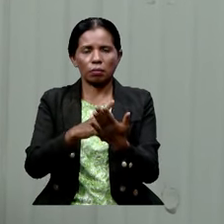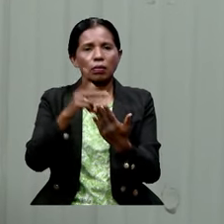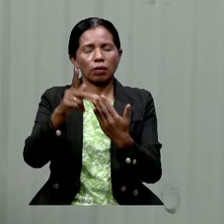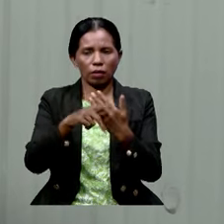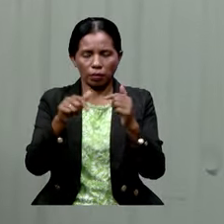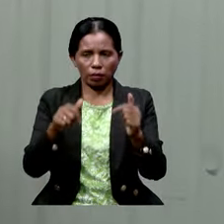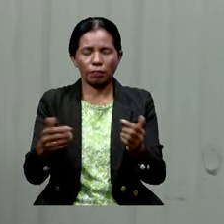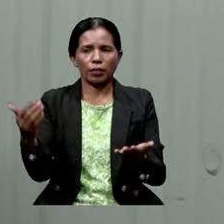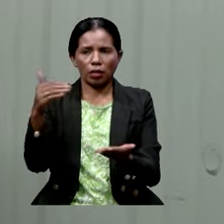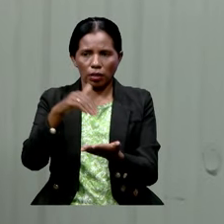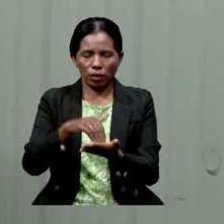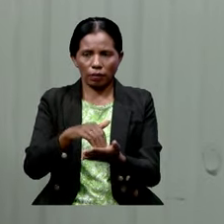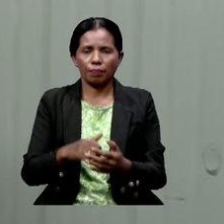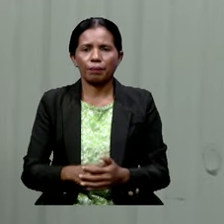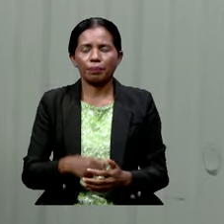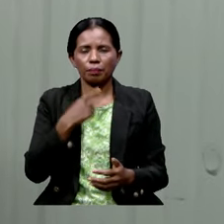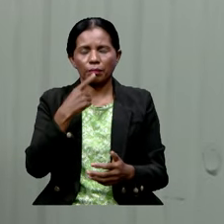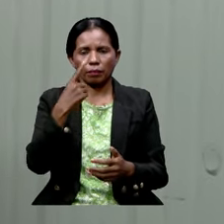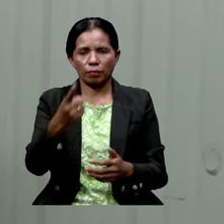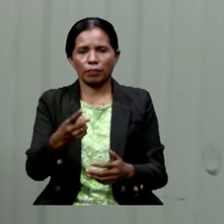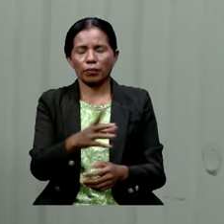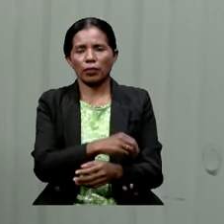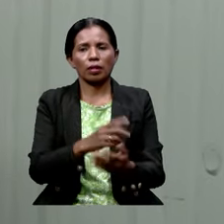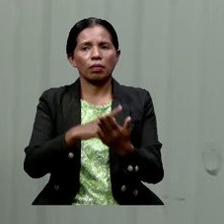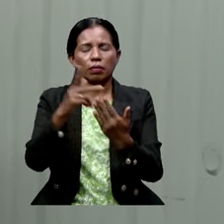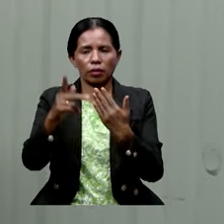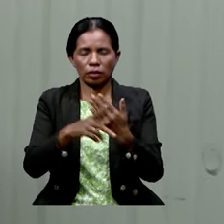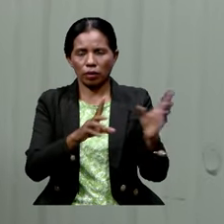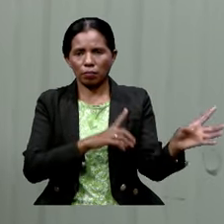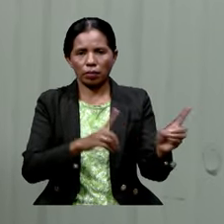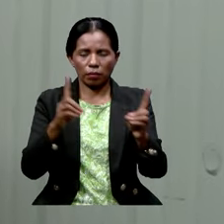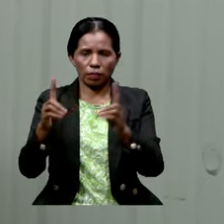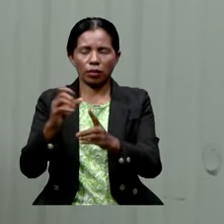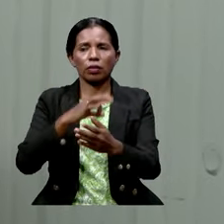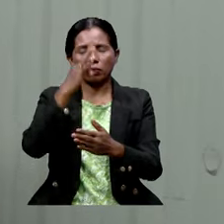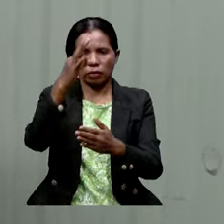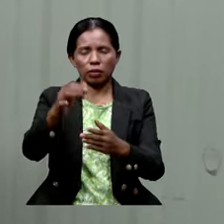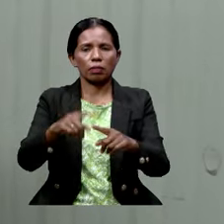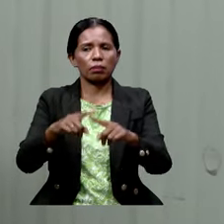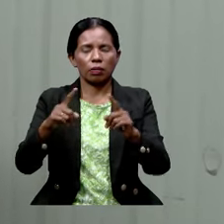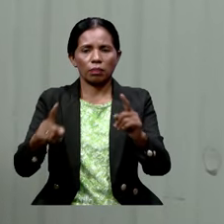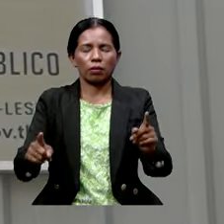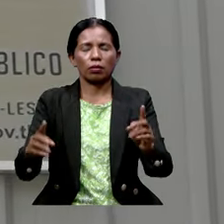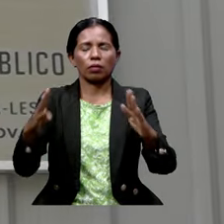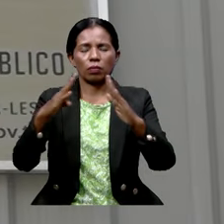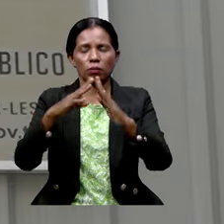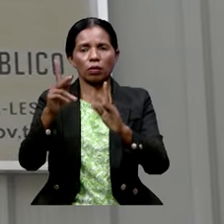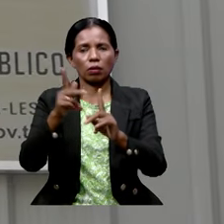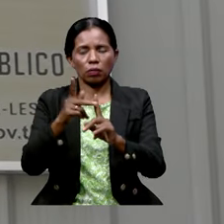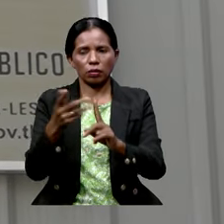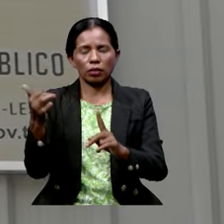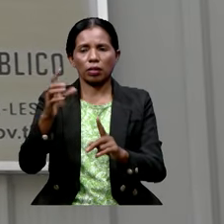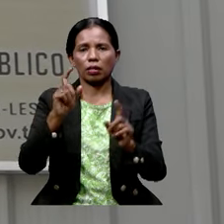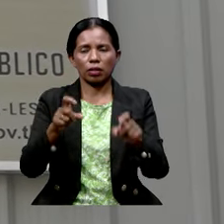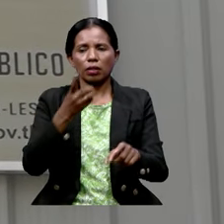Mas bem, dali está na Florencio Sanchez sublinha, programa né se implementa luni e a futuro, mas bem, na in ba uma cosira tem que declarar e